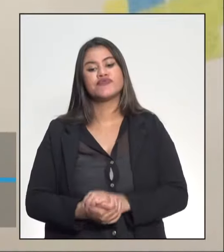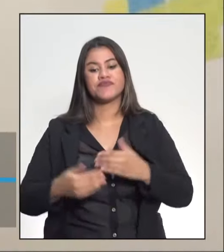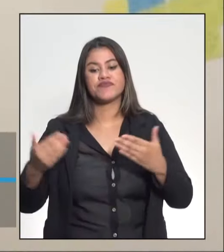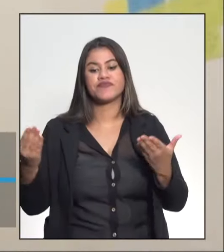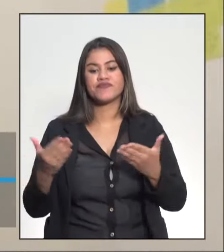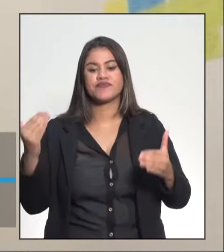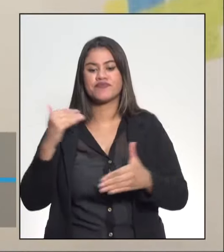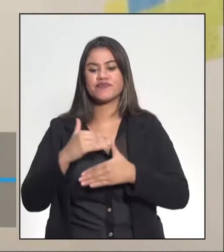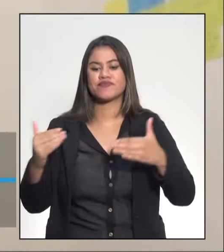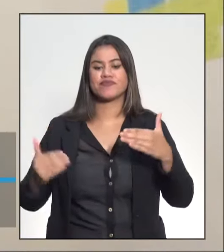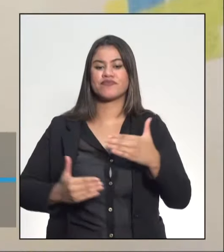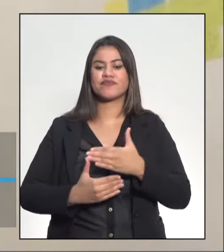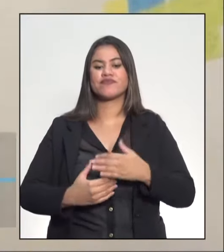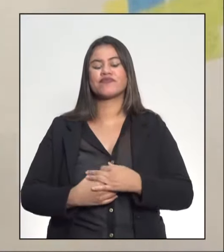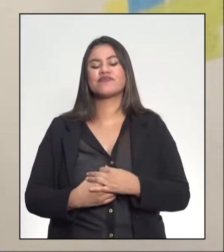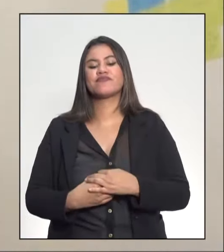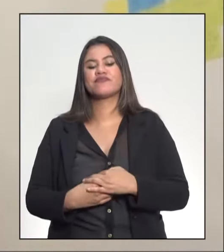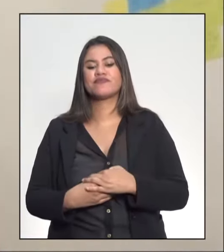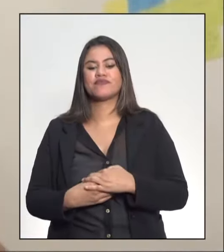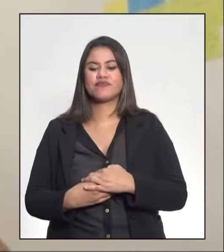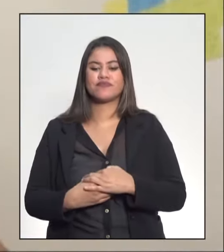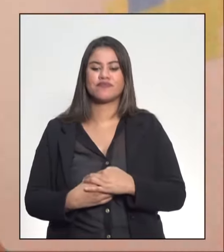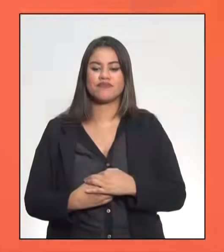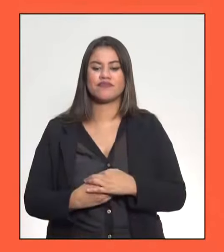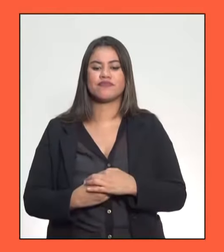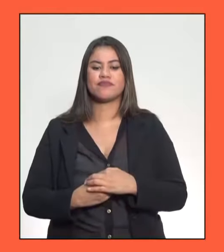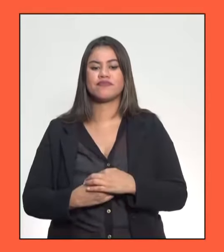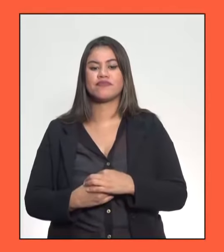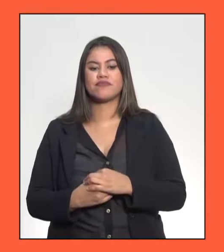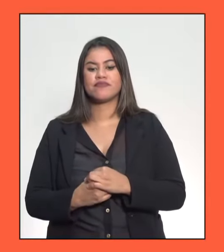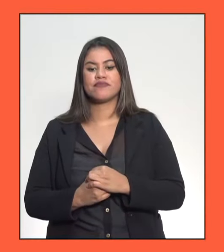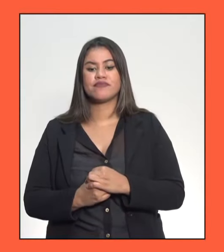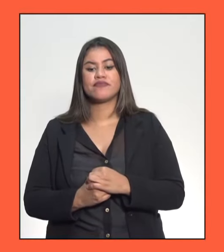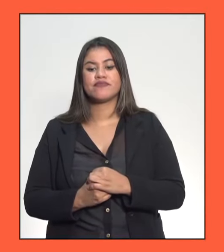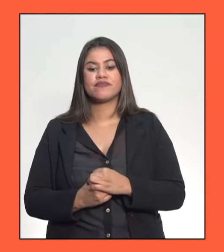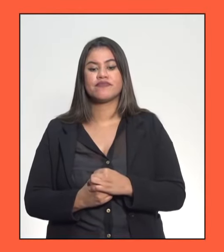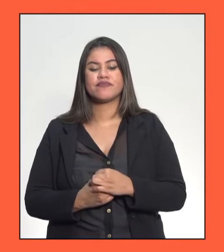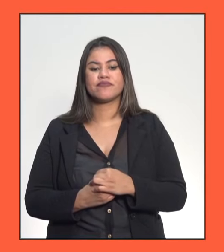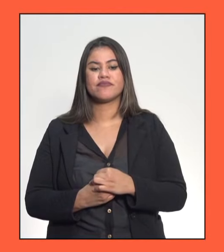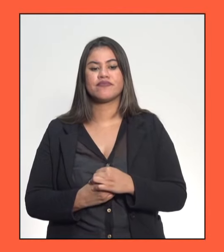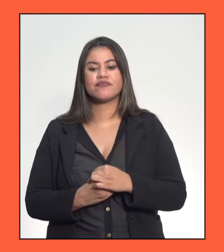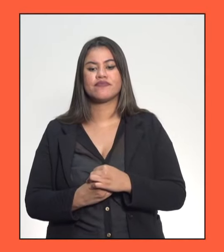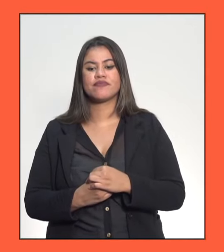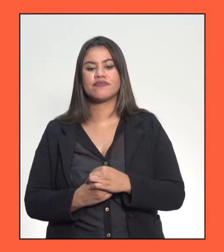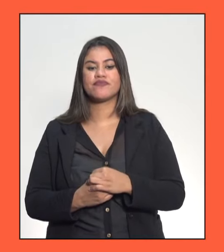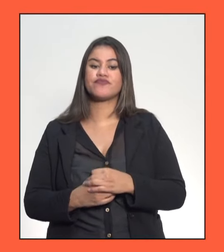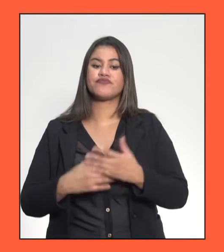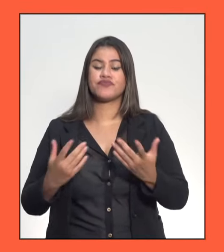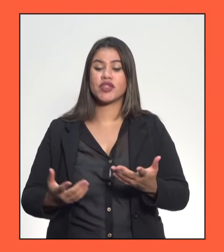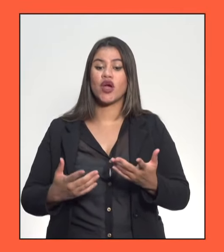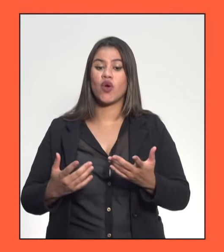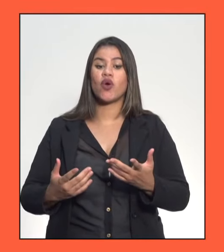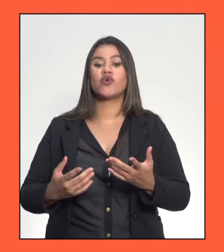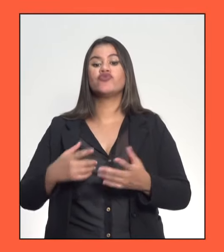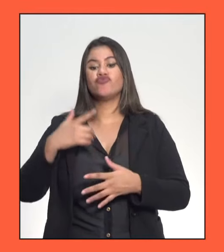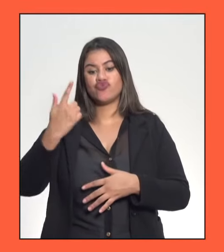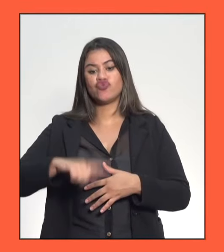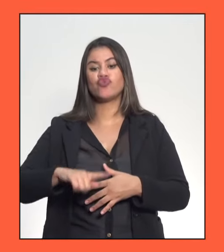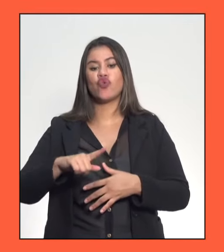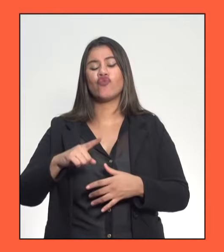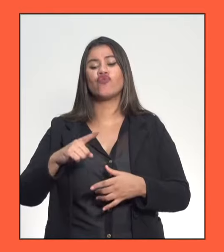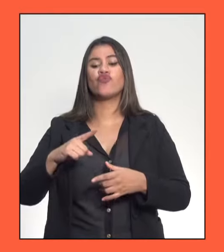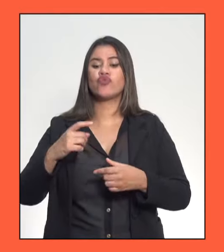tá bem bacana. Então, vamos lá. Por que se informar? Pra tomar decisões. Isso